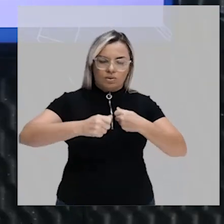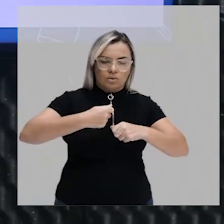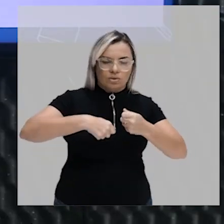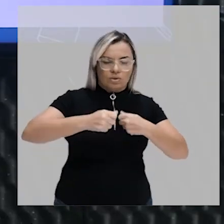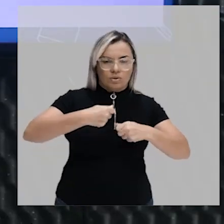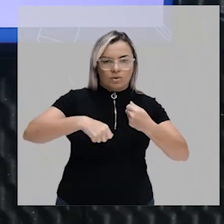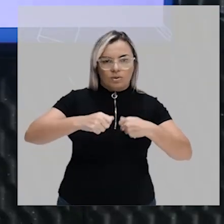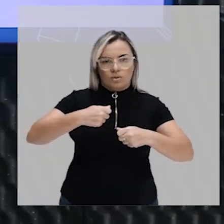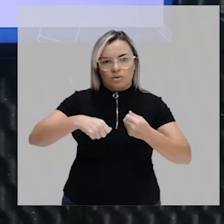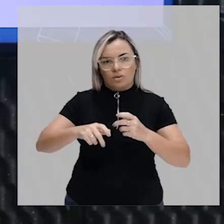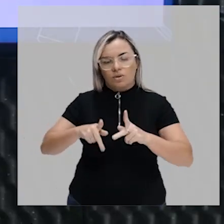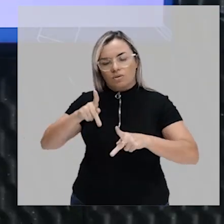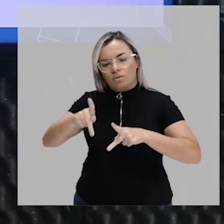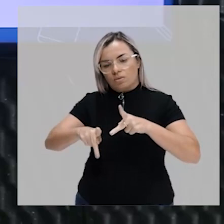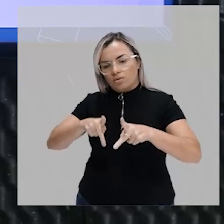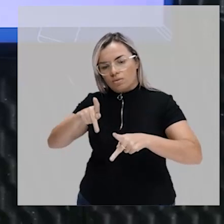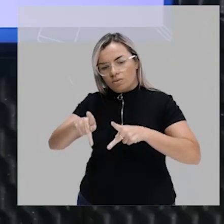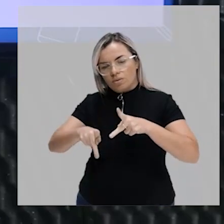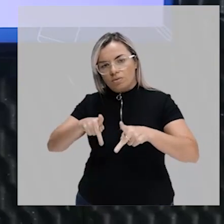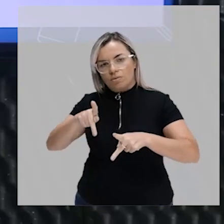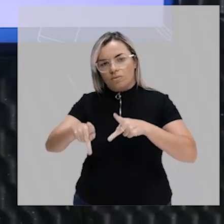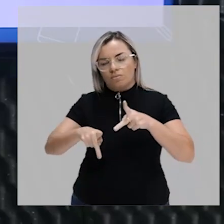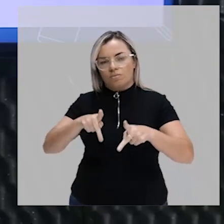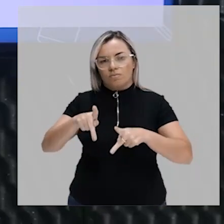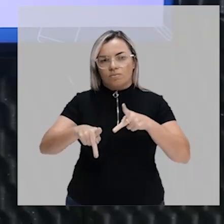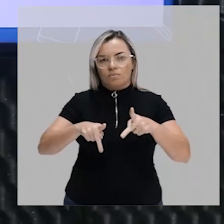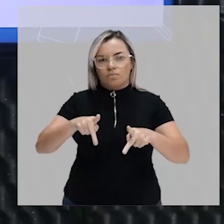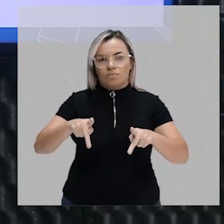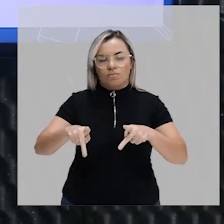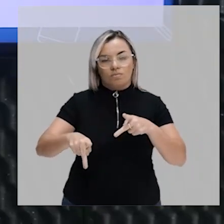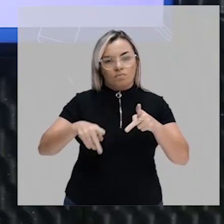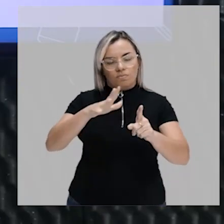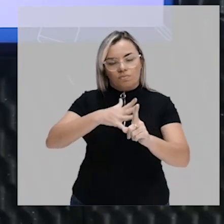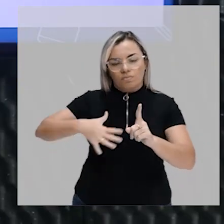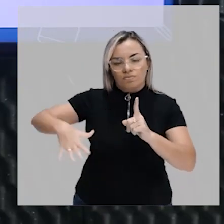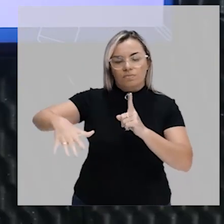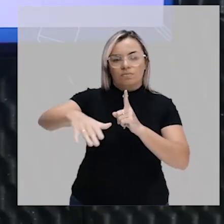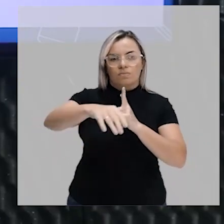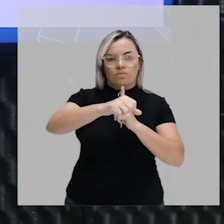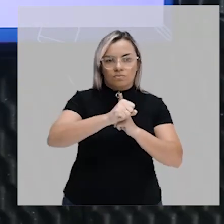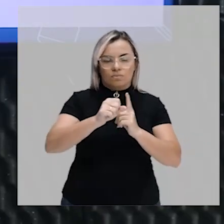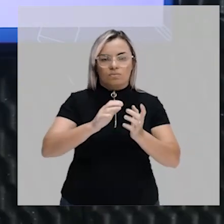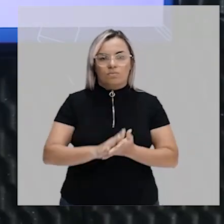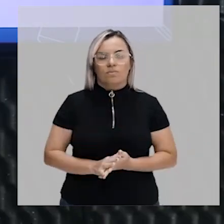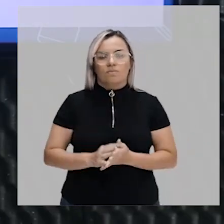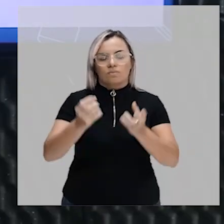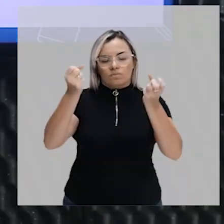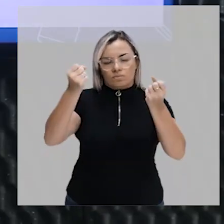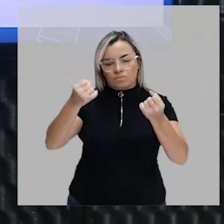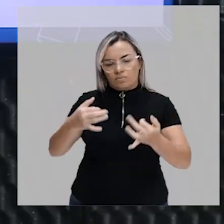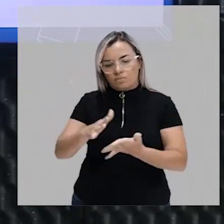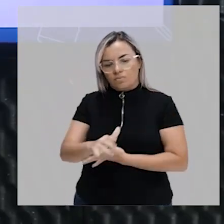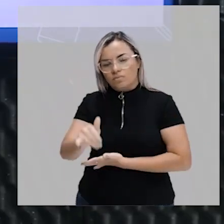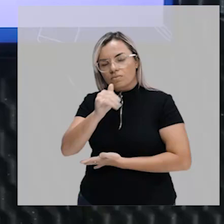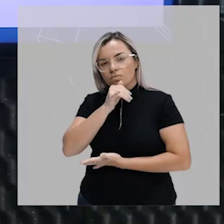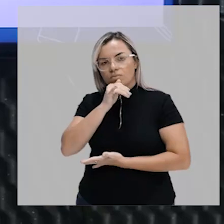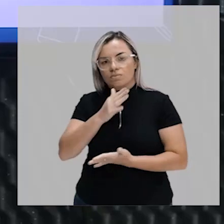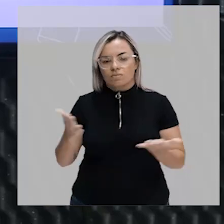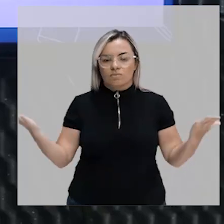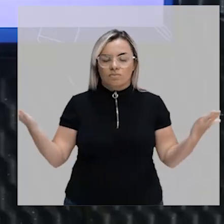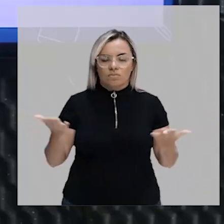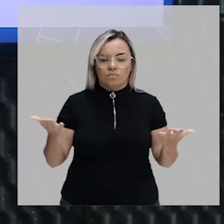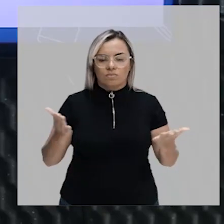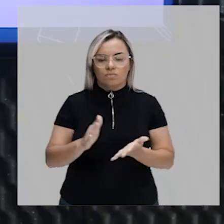certo? Populacional, tá certo? Sociedade, tá bom? Então, quando a gente fala, por exemplo, hoje, região